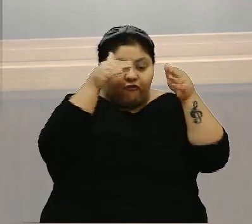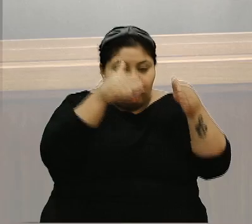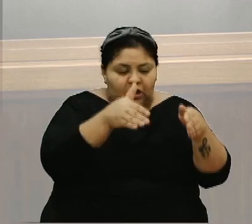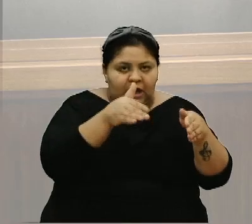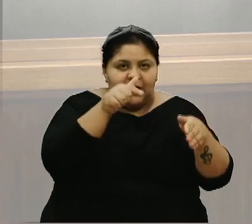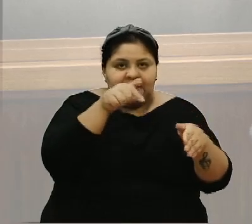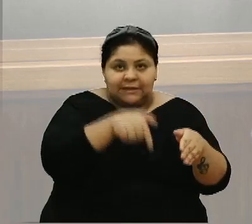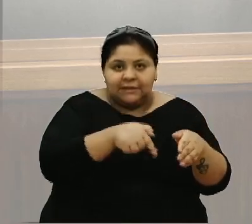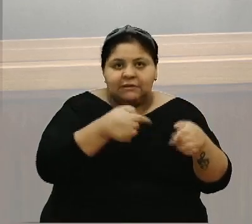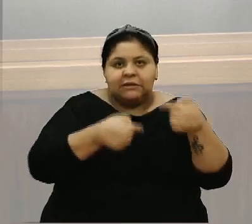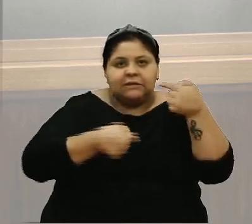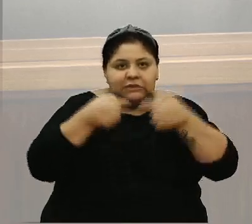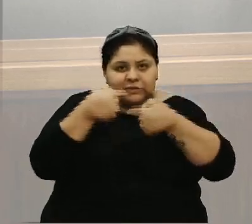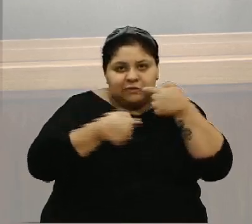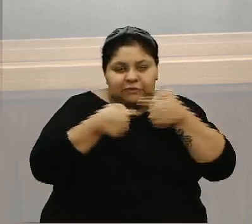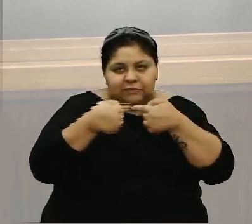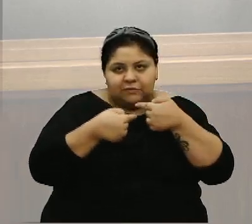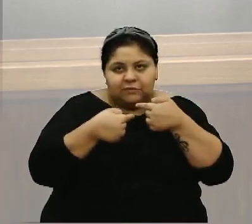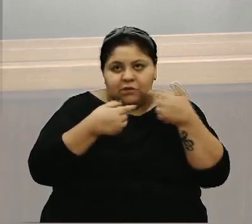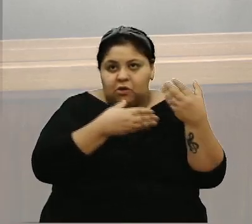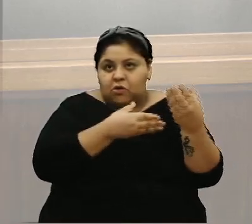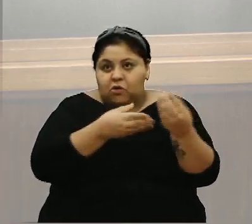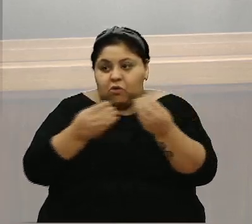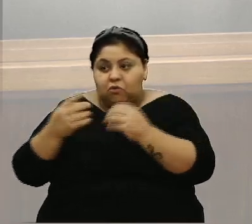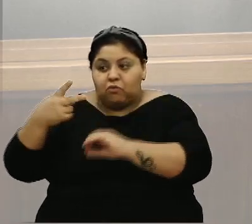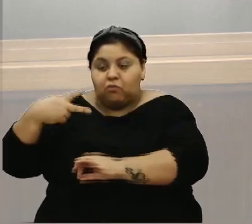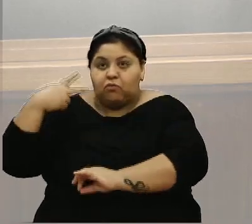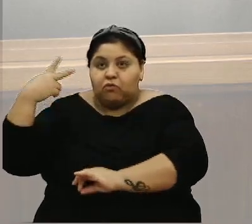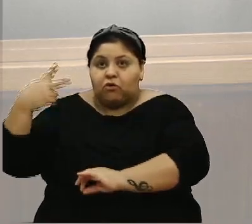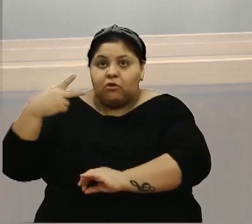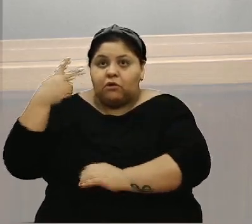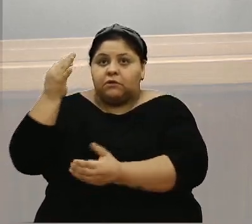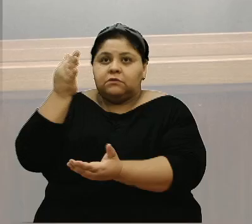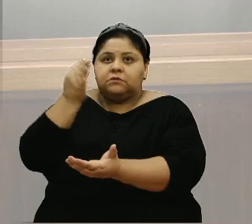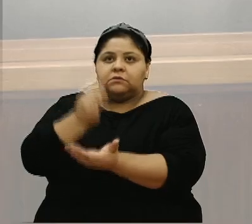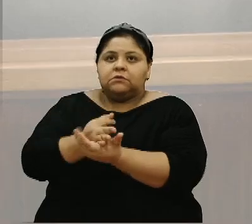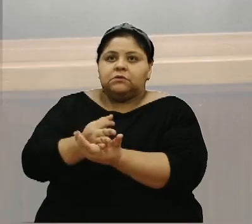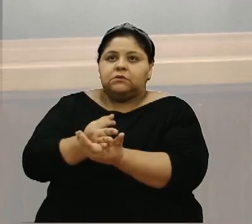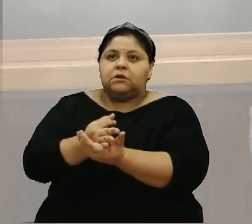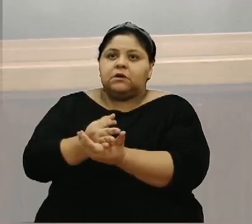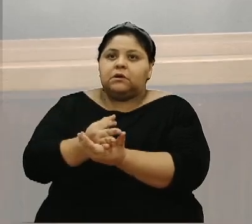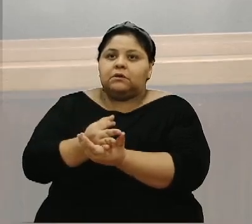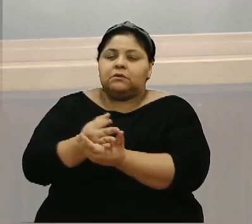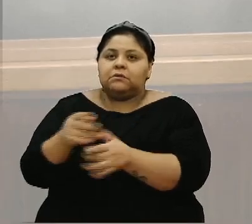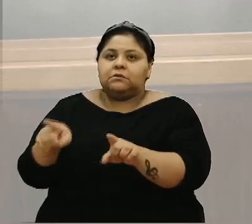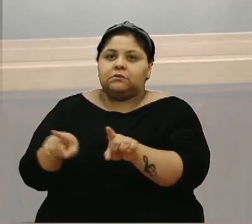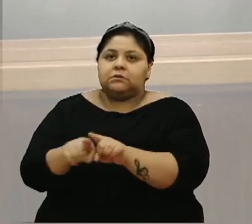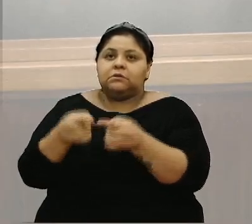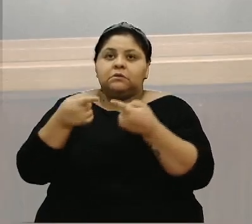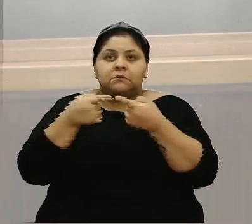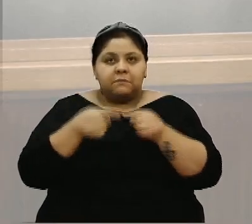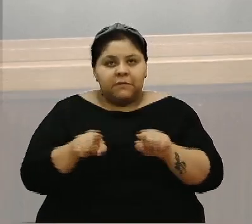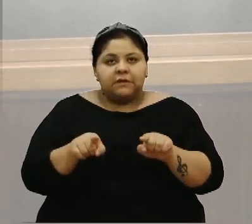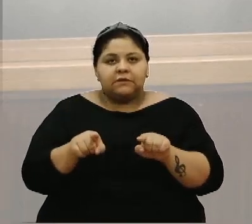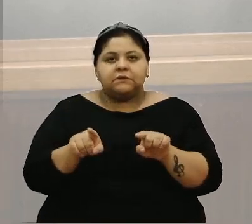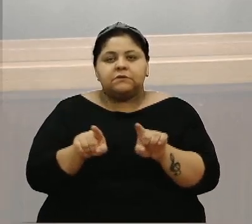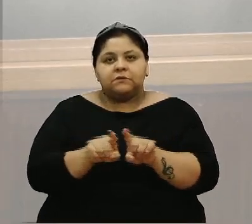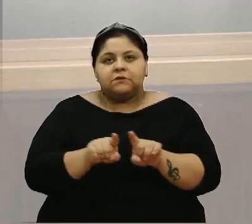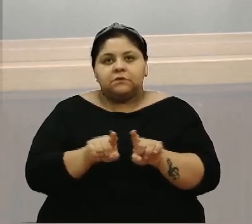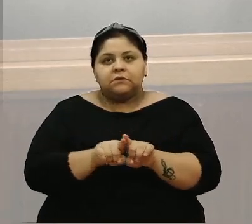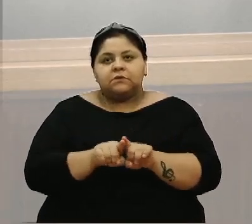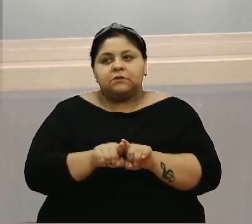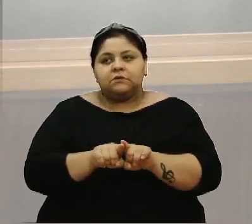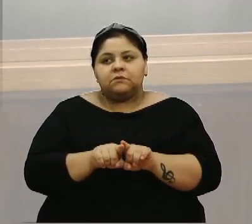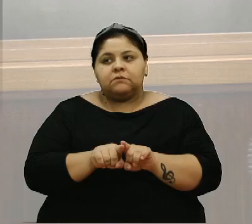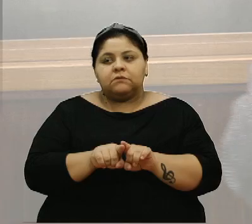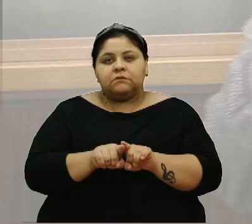nossas discussões, com tantos vereadores ausentes na sessão, mas de qualquer forma, quando